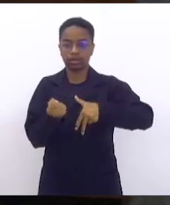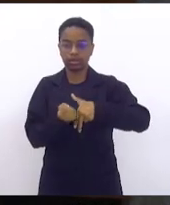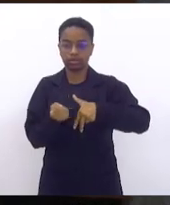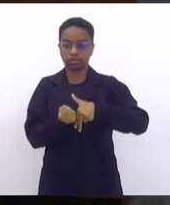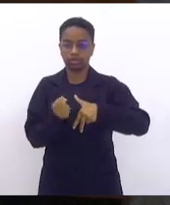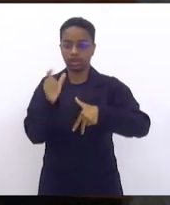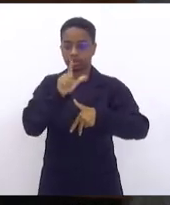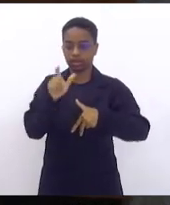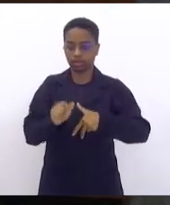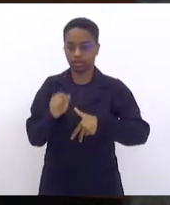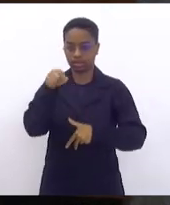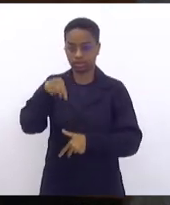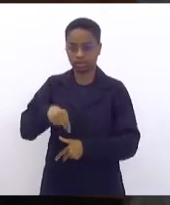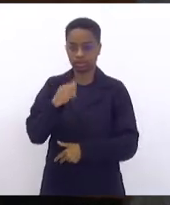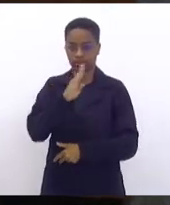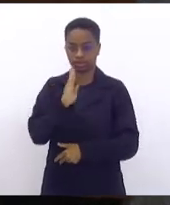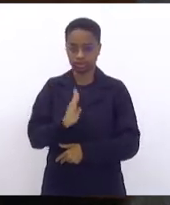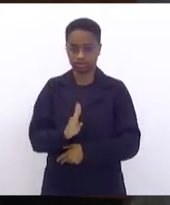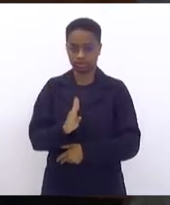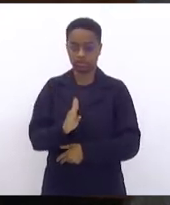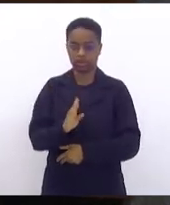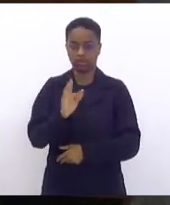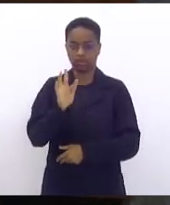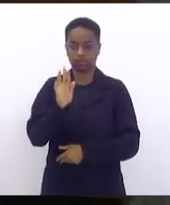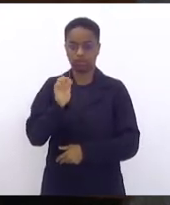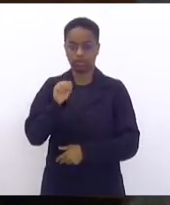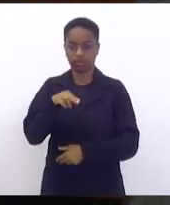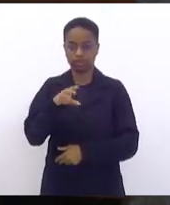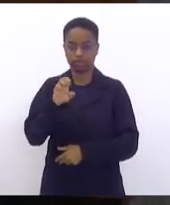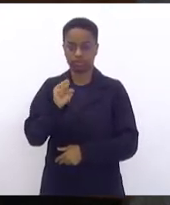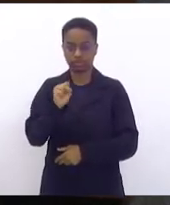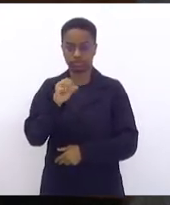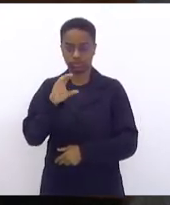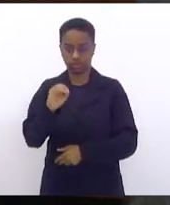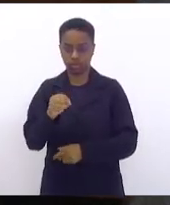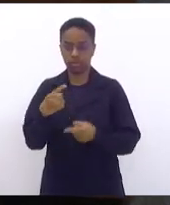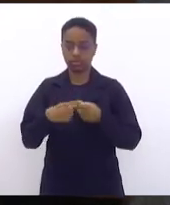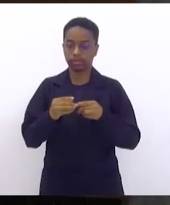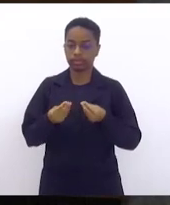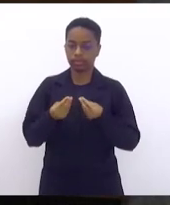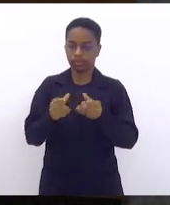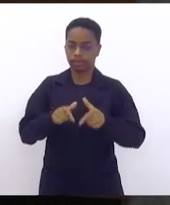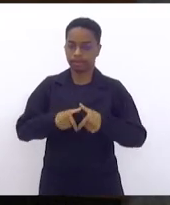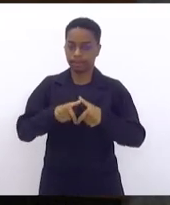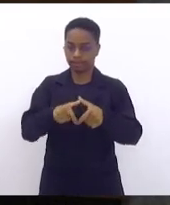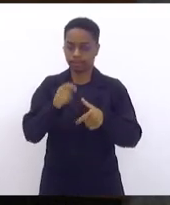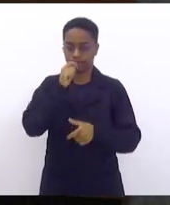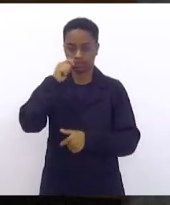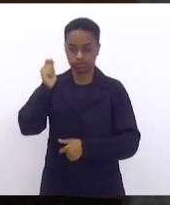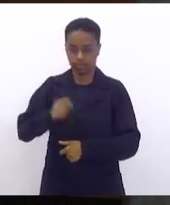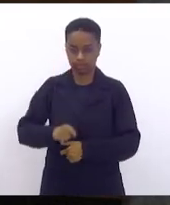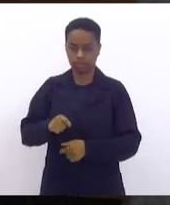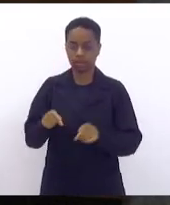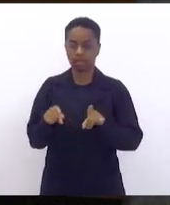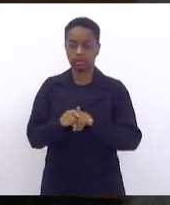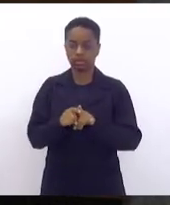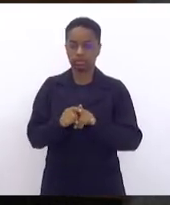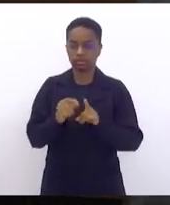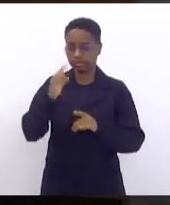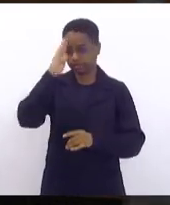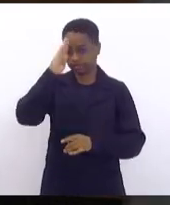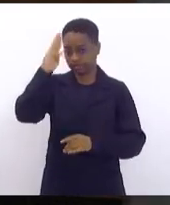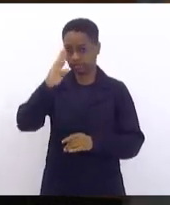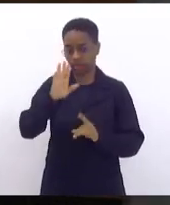Itália no Brasil, o senhor Francesco Azzarello, que foi agraciado com a medalha Tiradentes, a mais alta